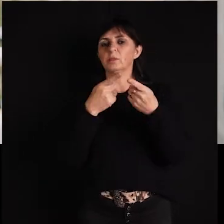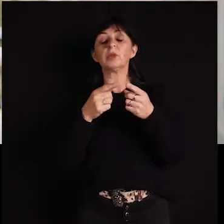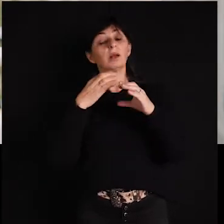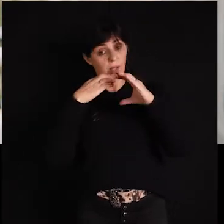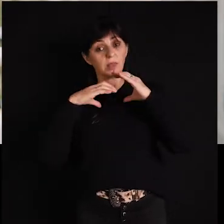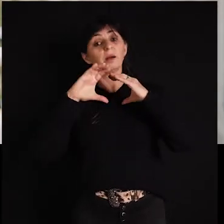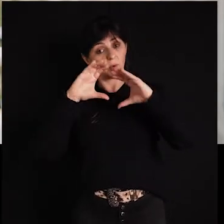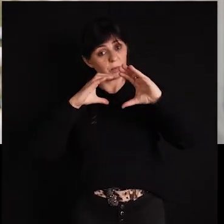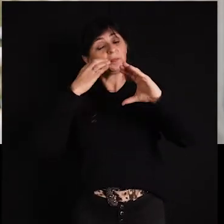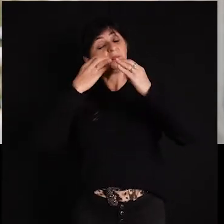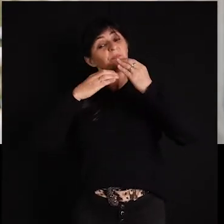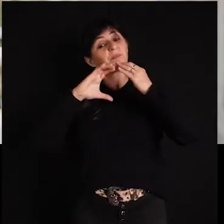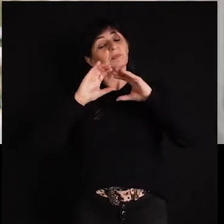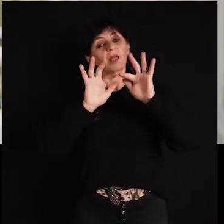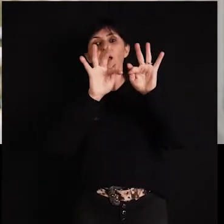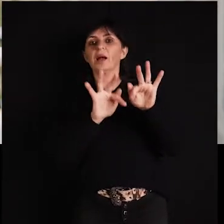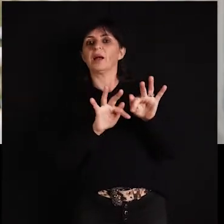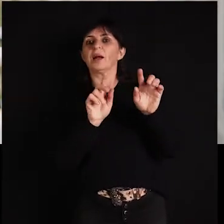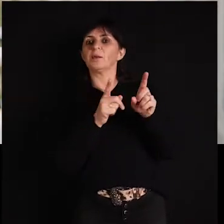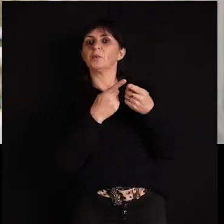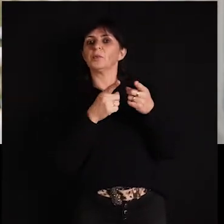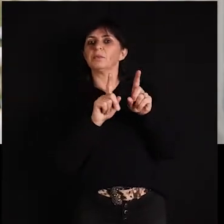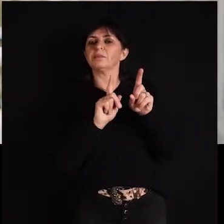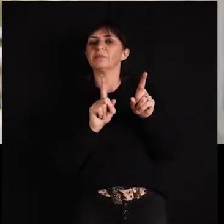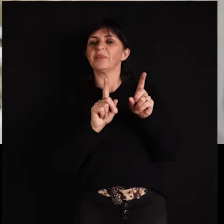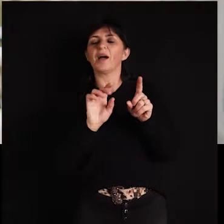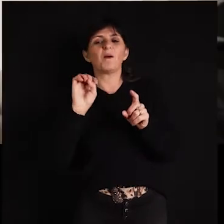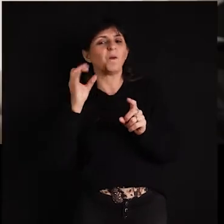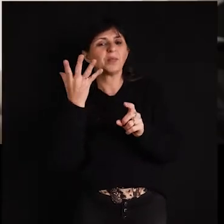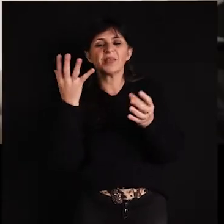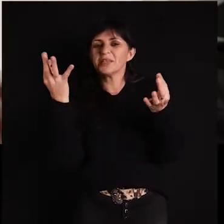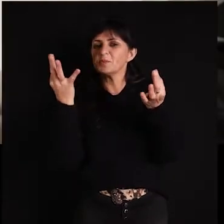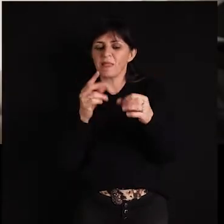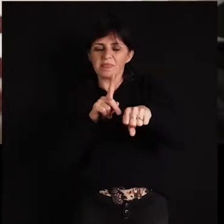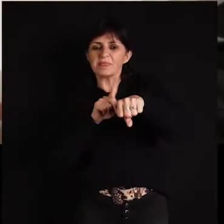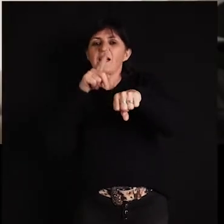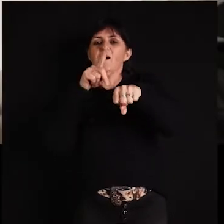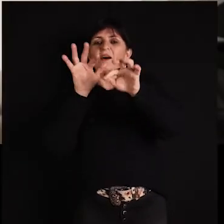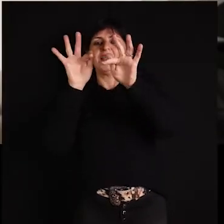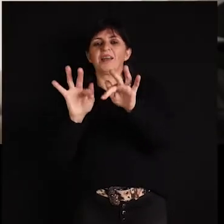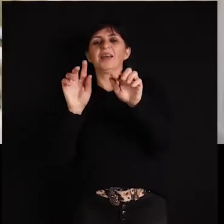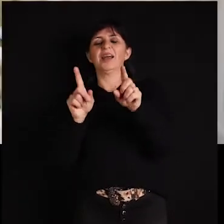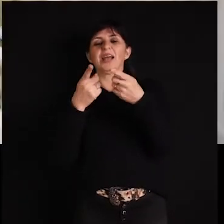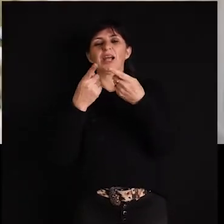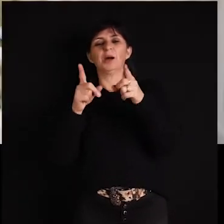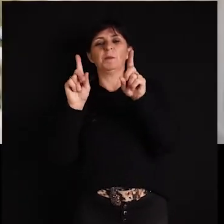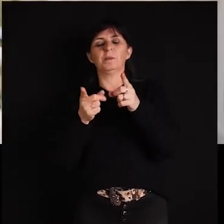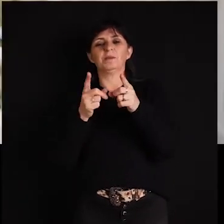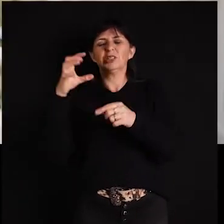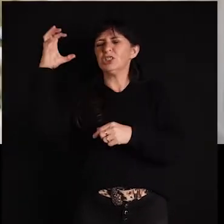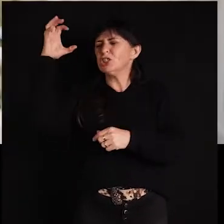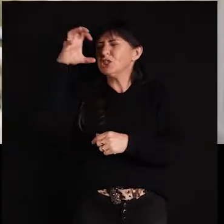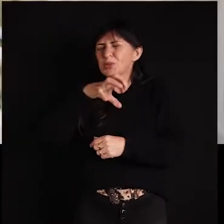cantou, e quando terminou a música, por coincidência, bem na hora que ele terminou a música, caiu